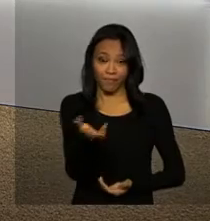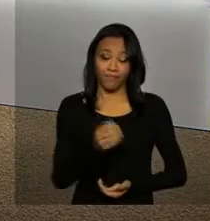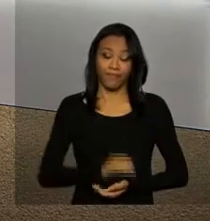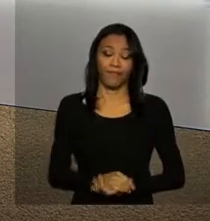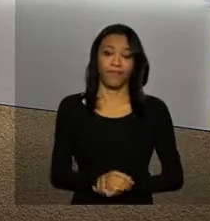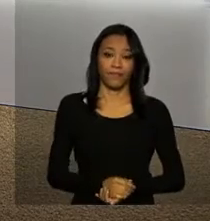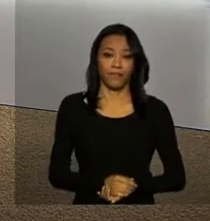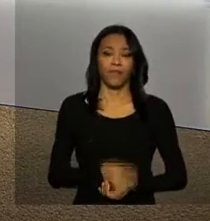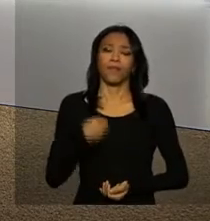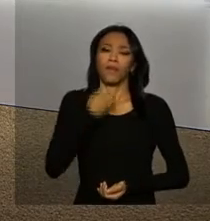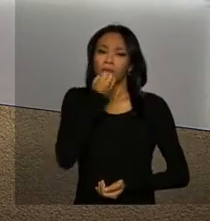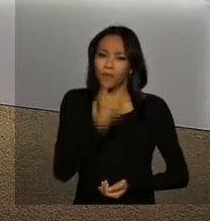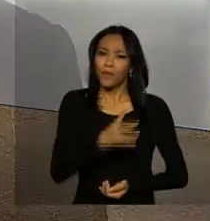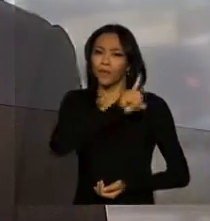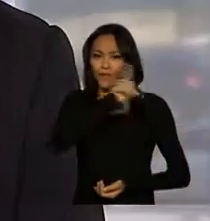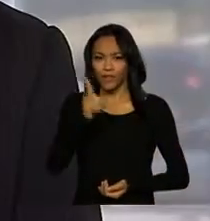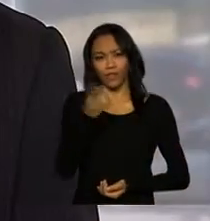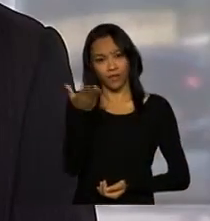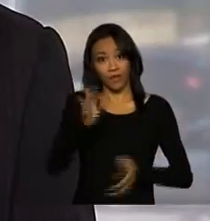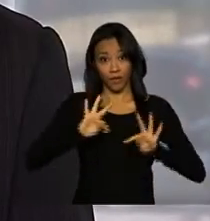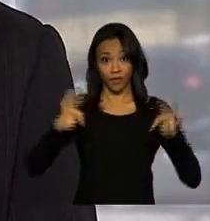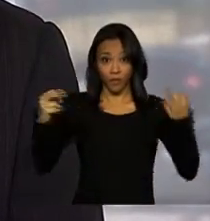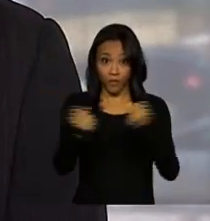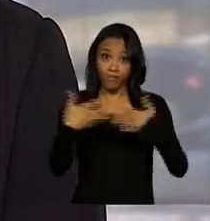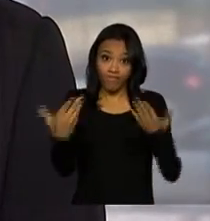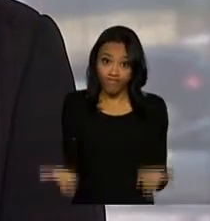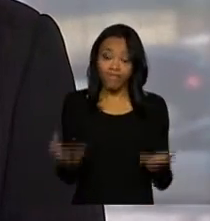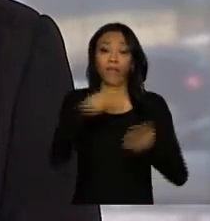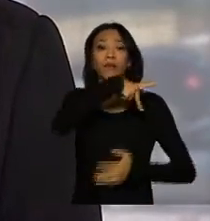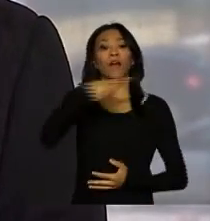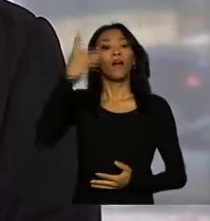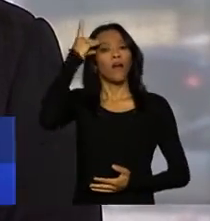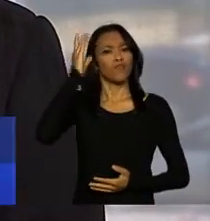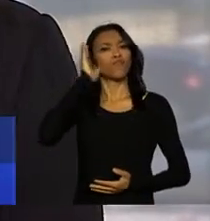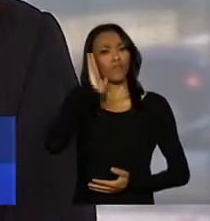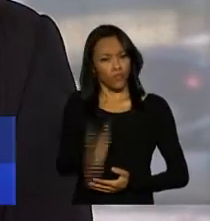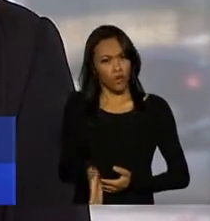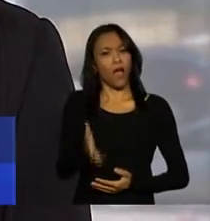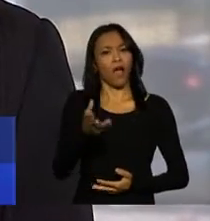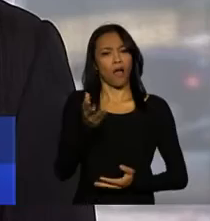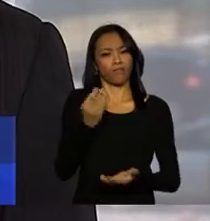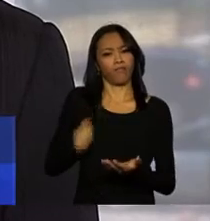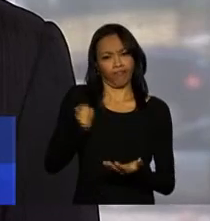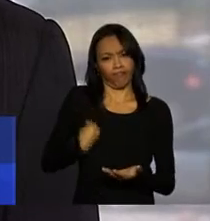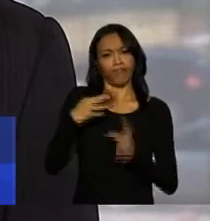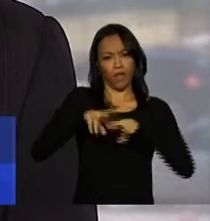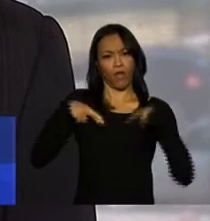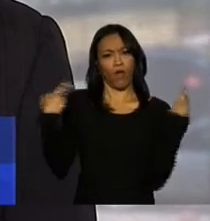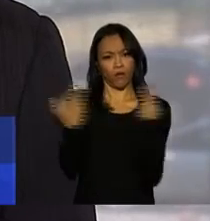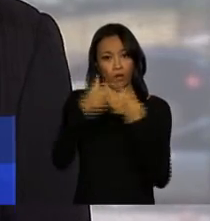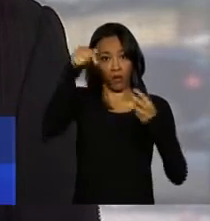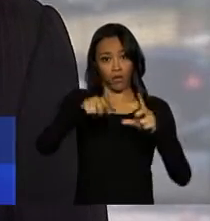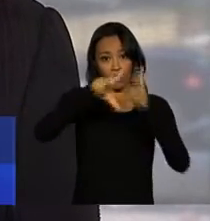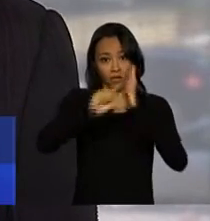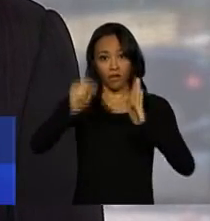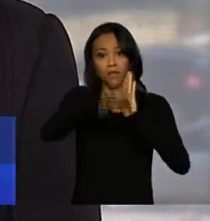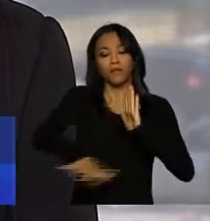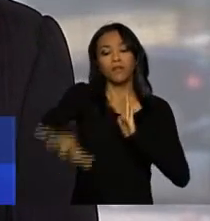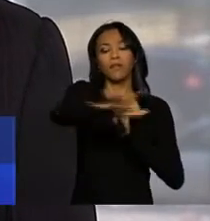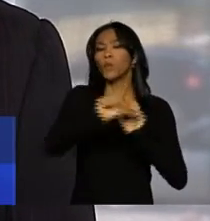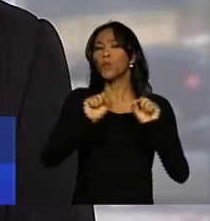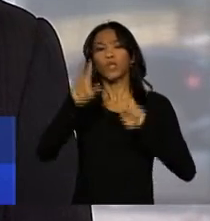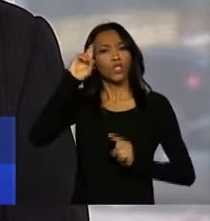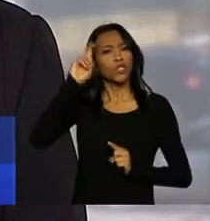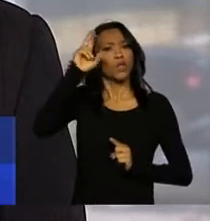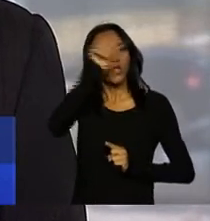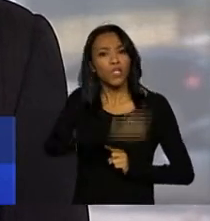bom dia daniele é você a todos bom a presidenta dilma rousseff já está reunido aqui no palácio do planalto com o diretor